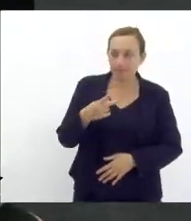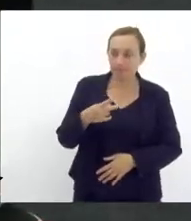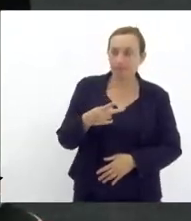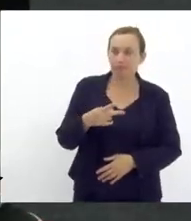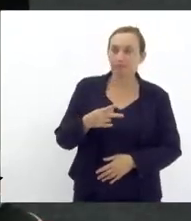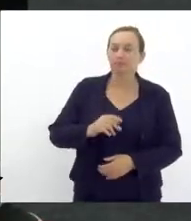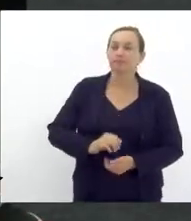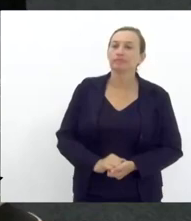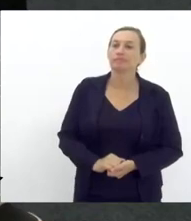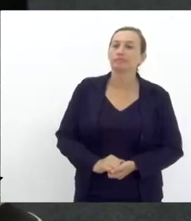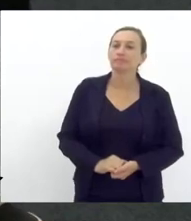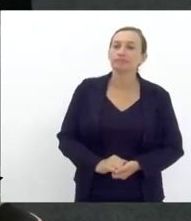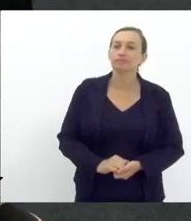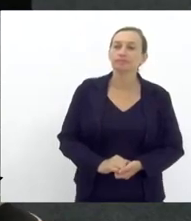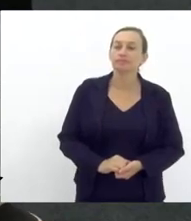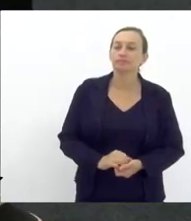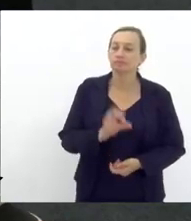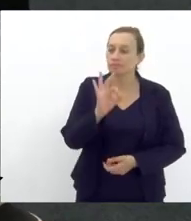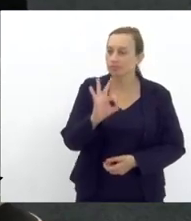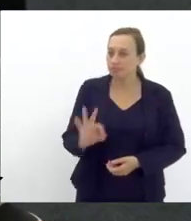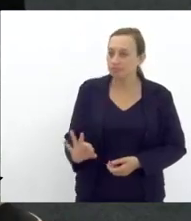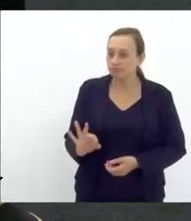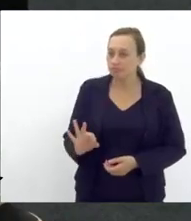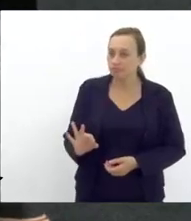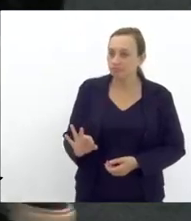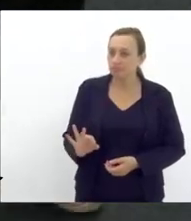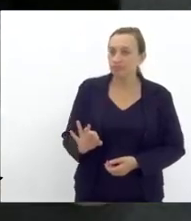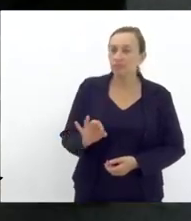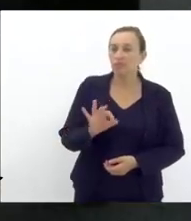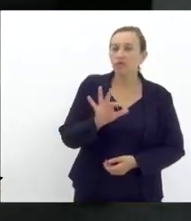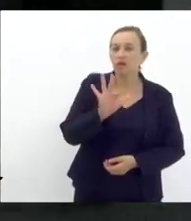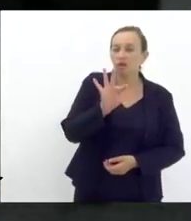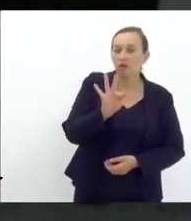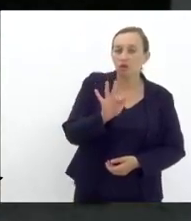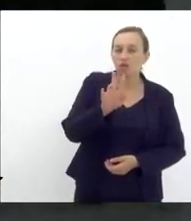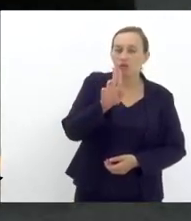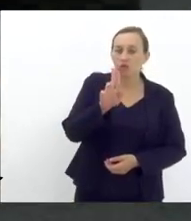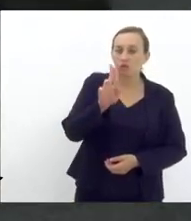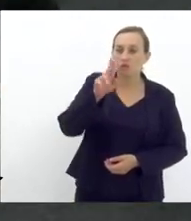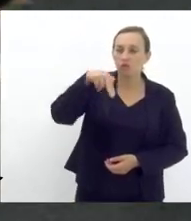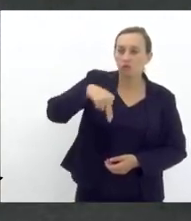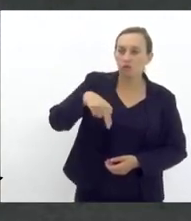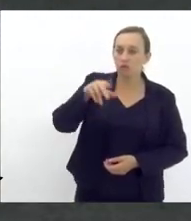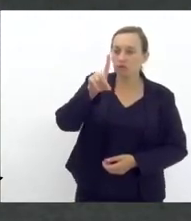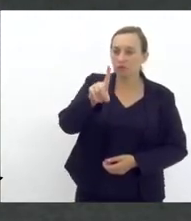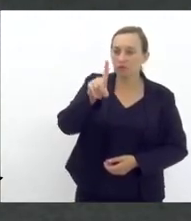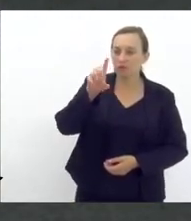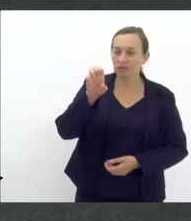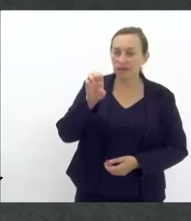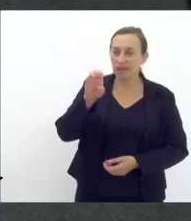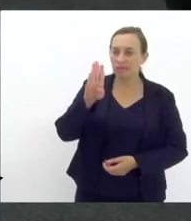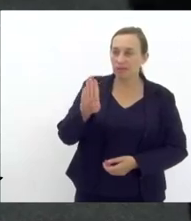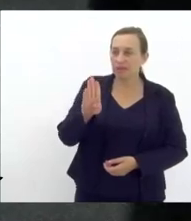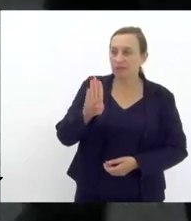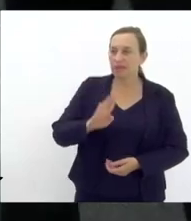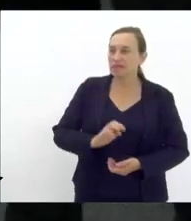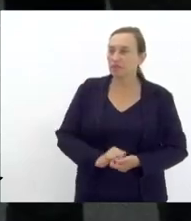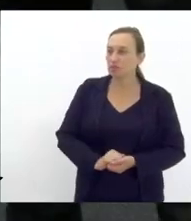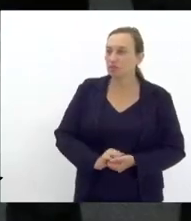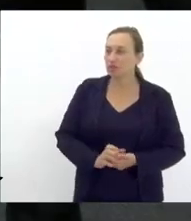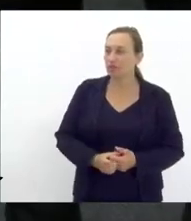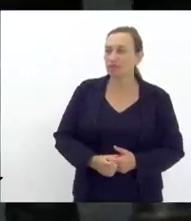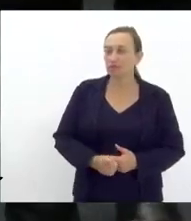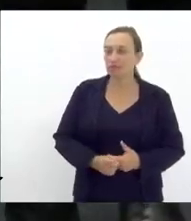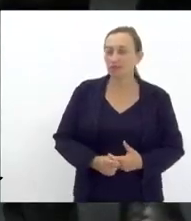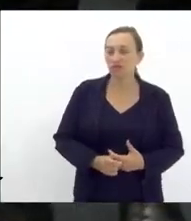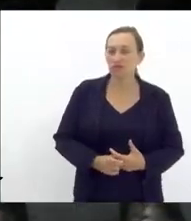específica de um percentual do fundeb porque o número de alunos do Degas no cumprimento